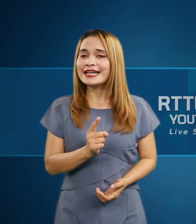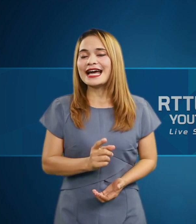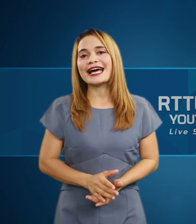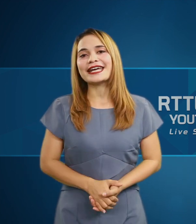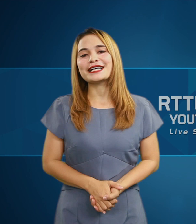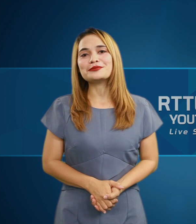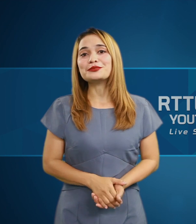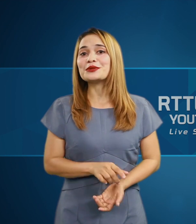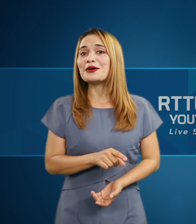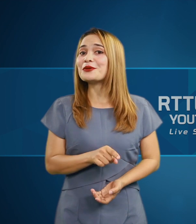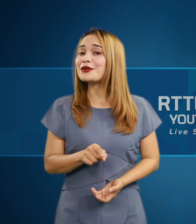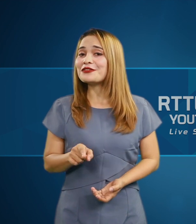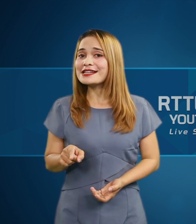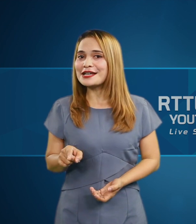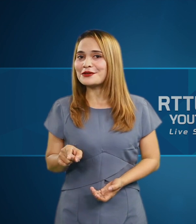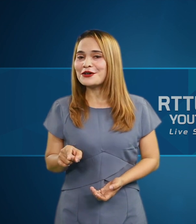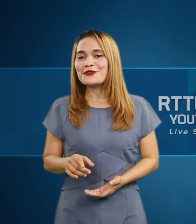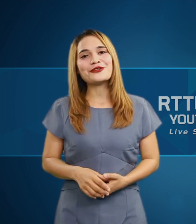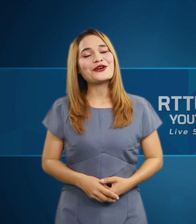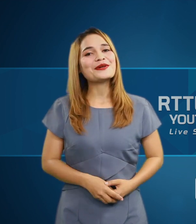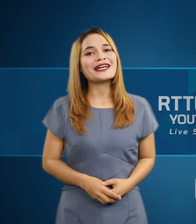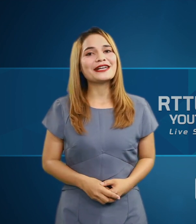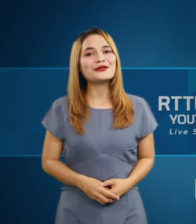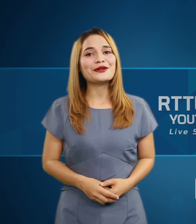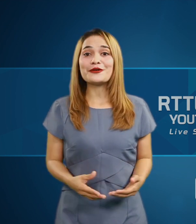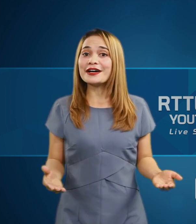RTL, hanehang butão notificação.